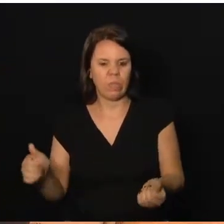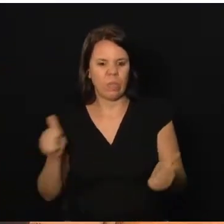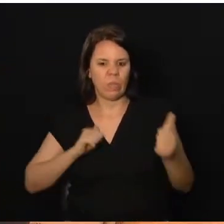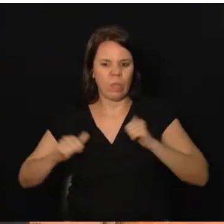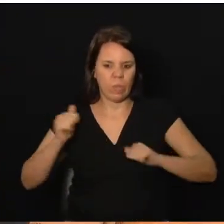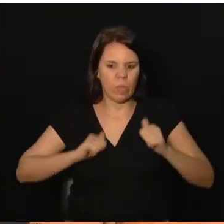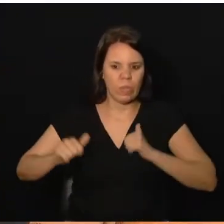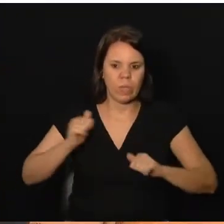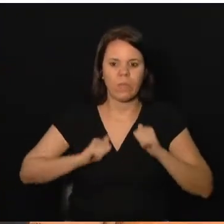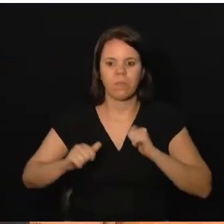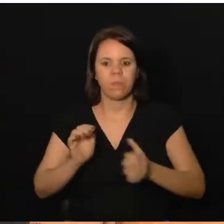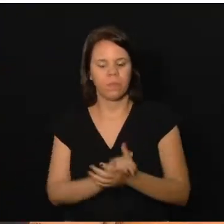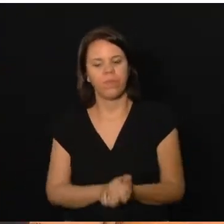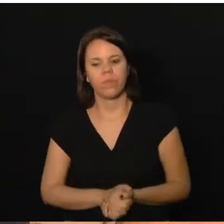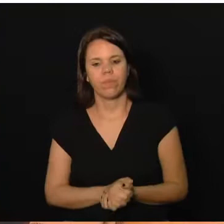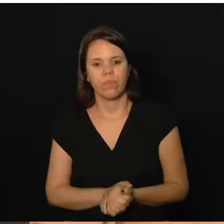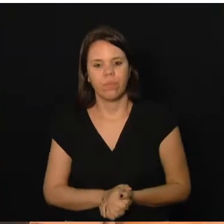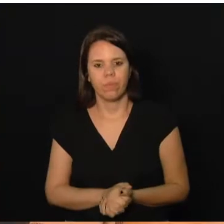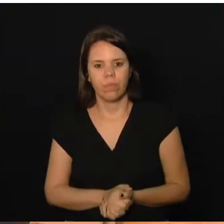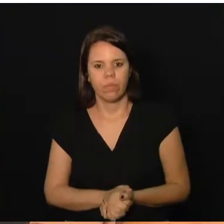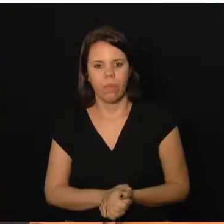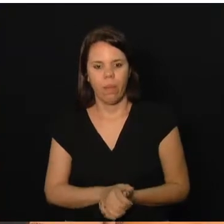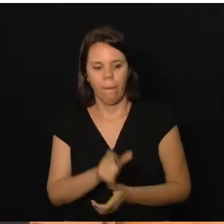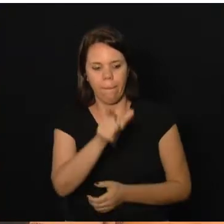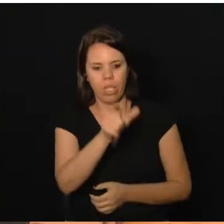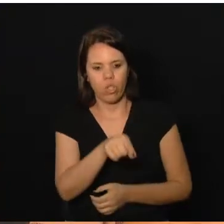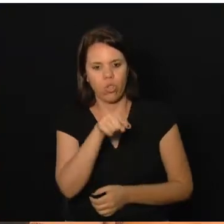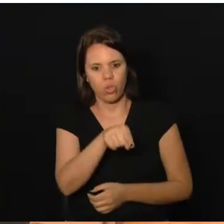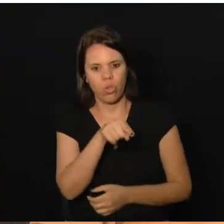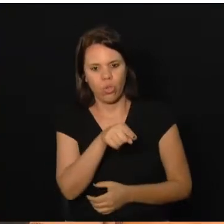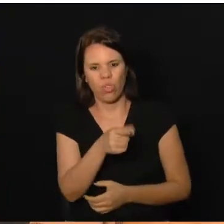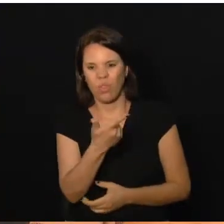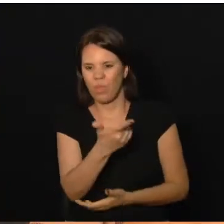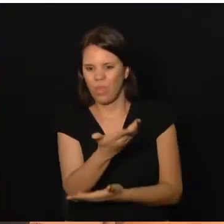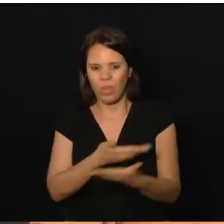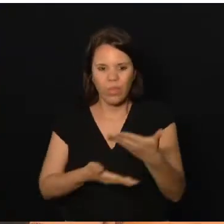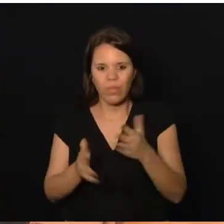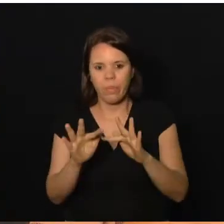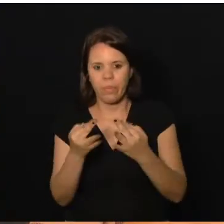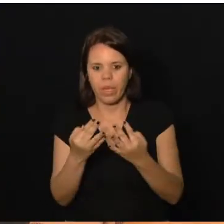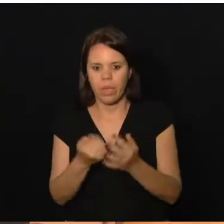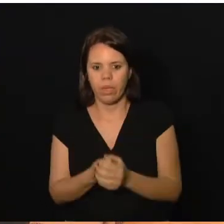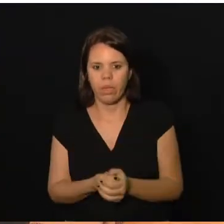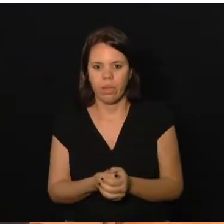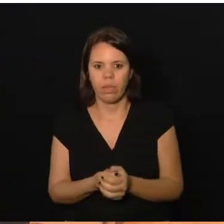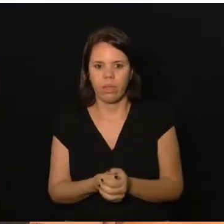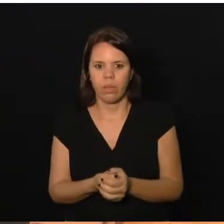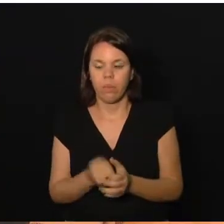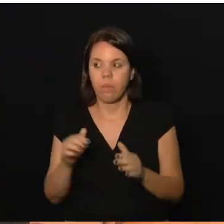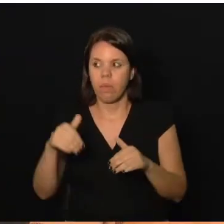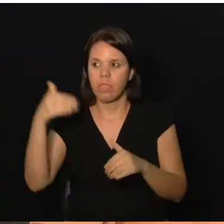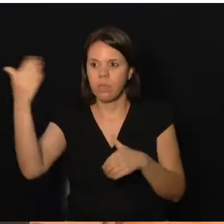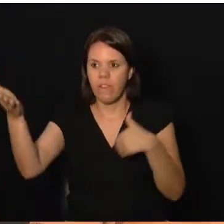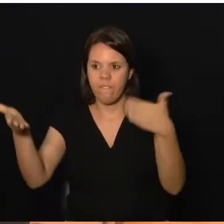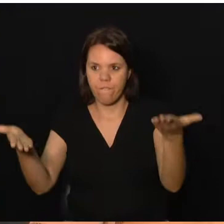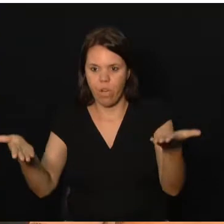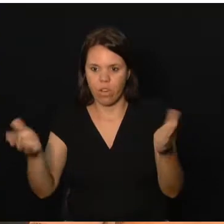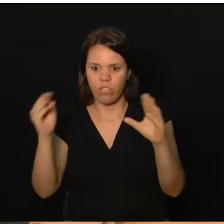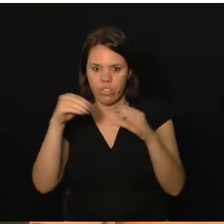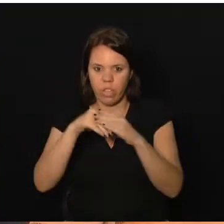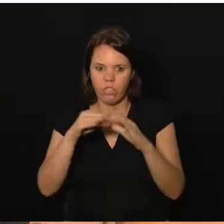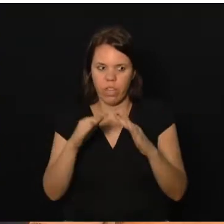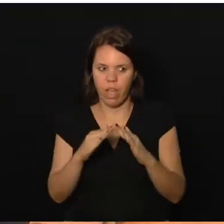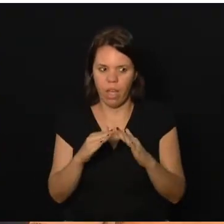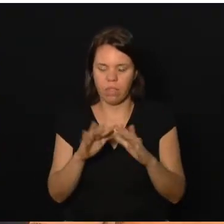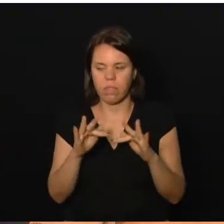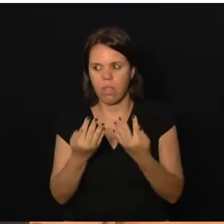nervosismo, ele perde assim o convívio com a família, ele fica mais para o lado de fora do que para o lado de dentro, né? Acontece muito